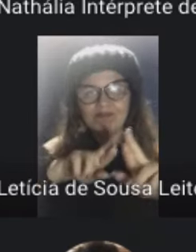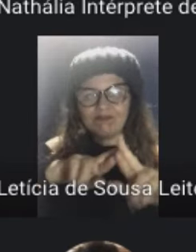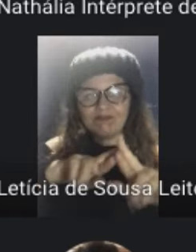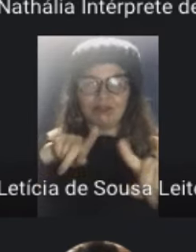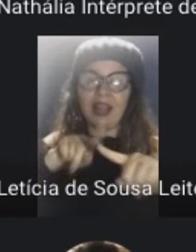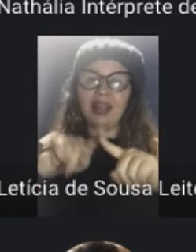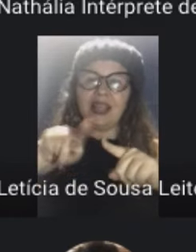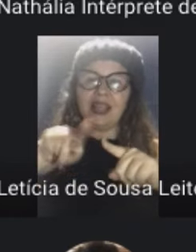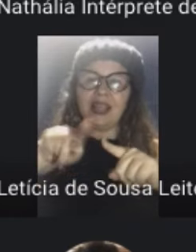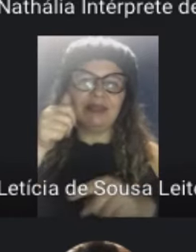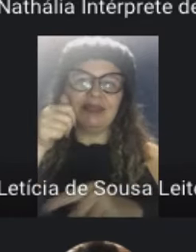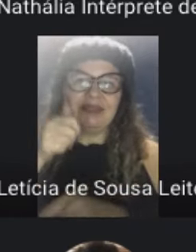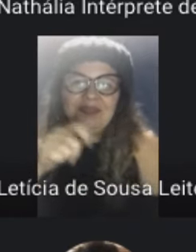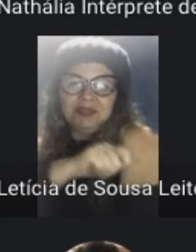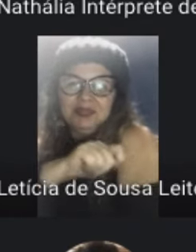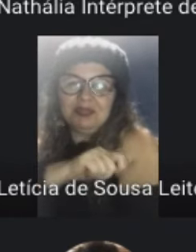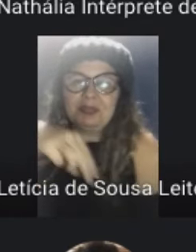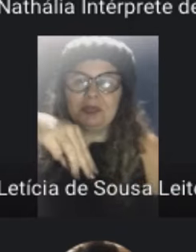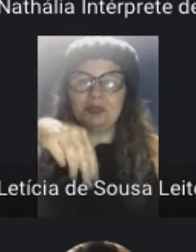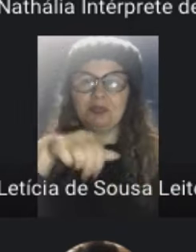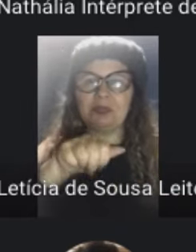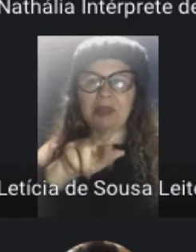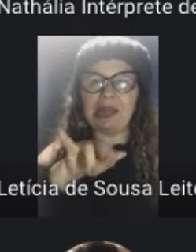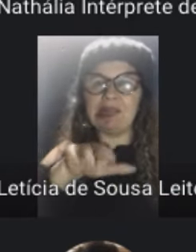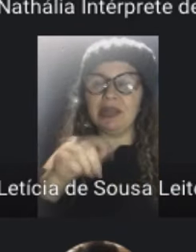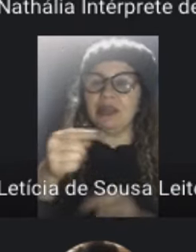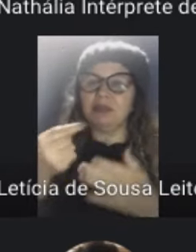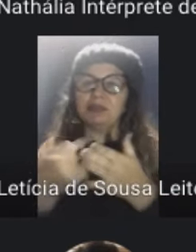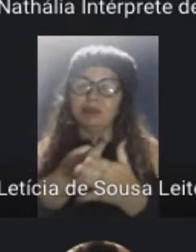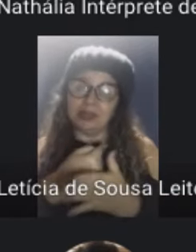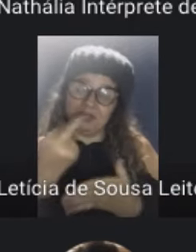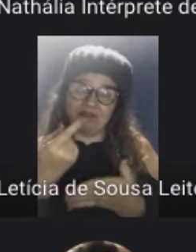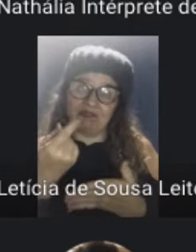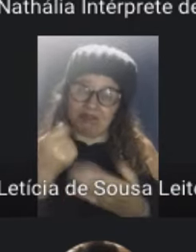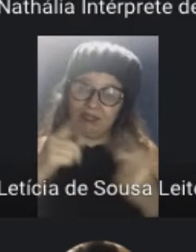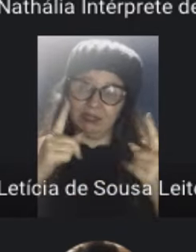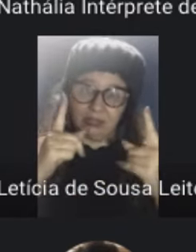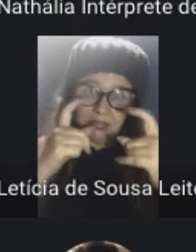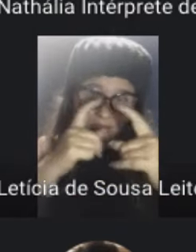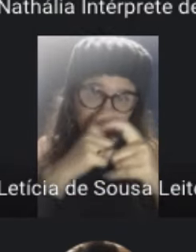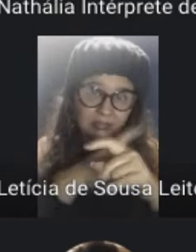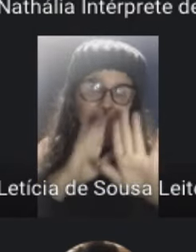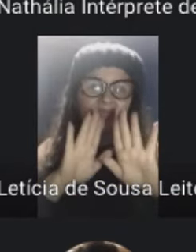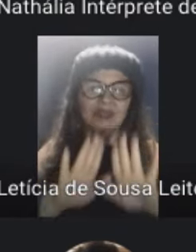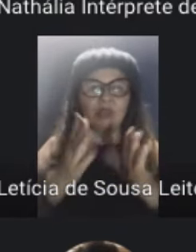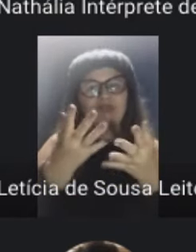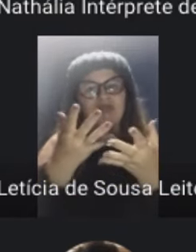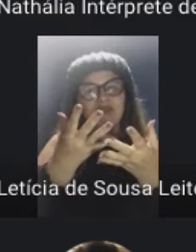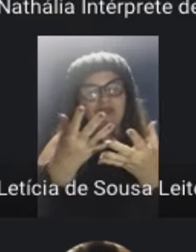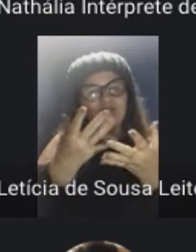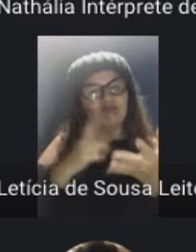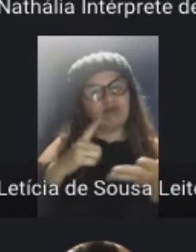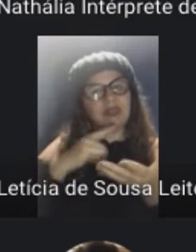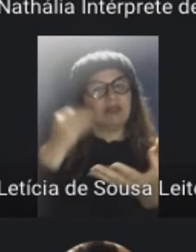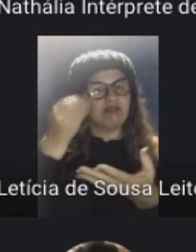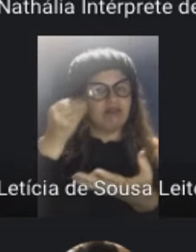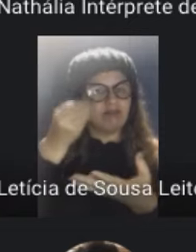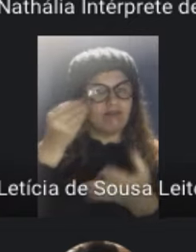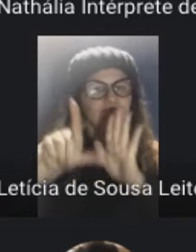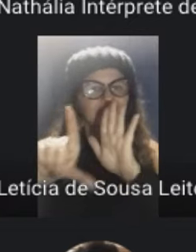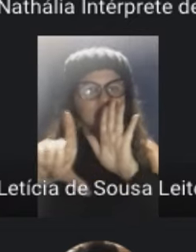Mariana. A Mariana perguntou o seguinte, está ali no chat, né? Ah, então a gente tem a experiência dessas leis sendo